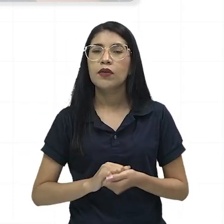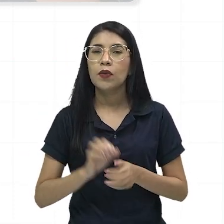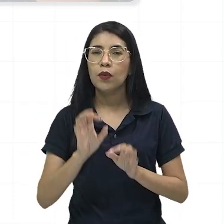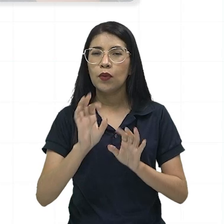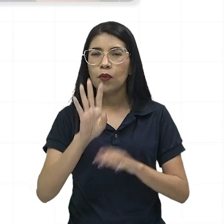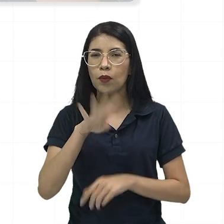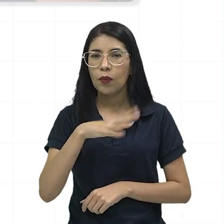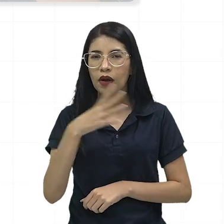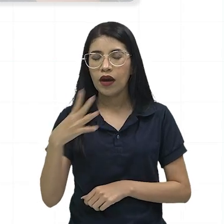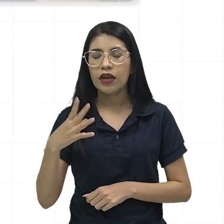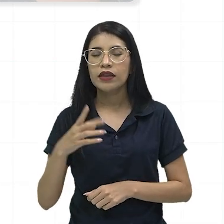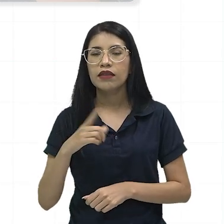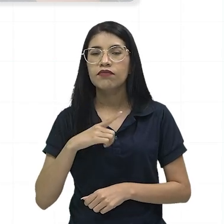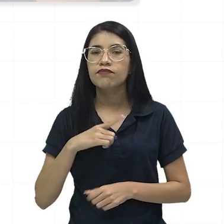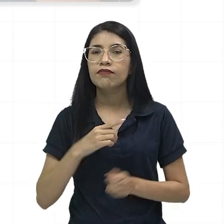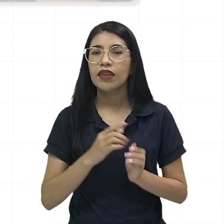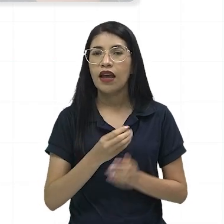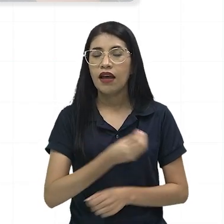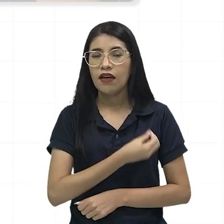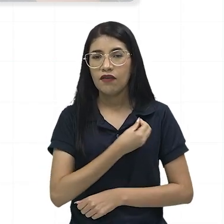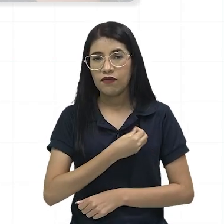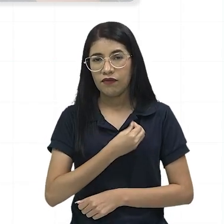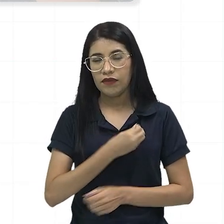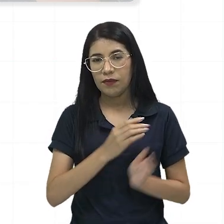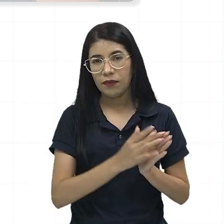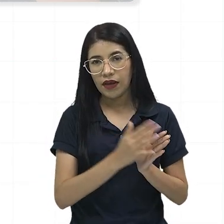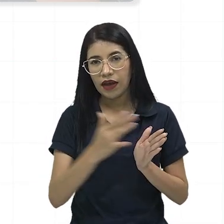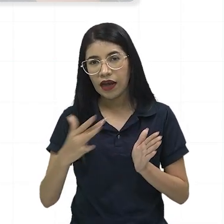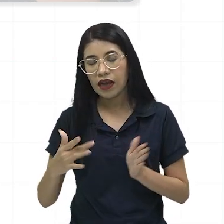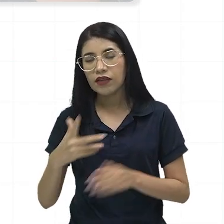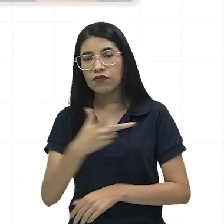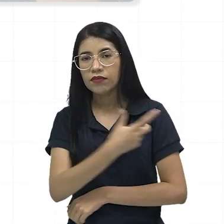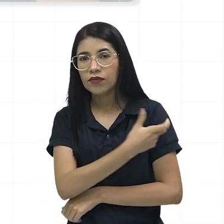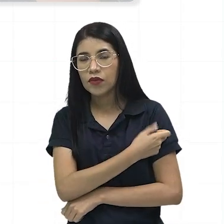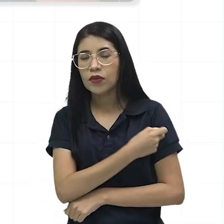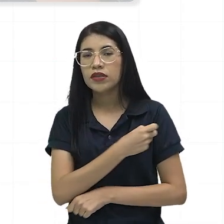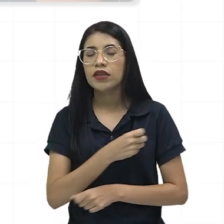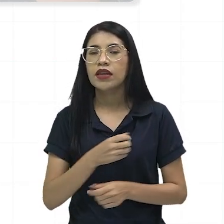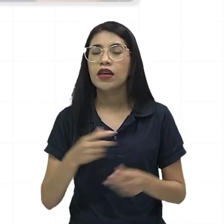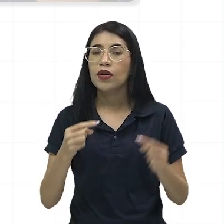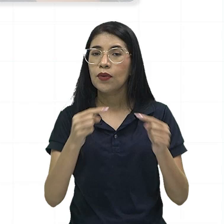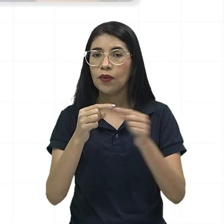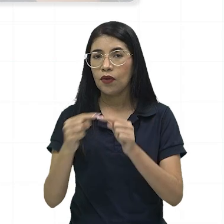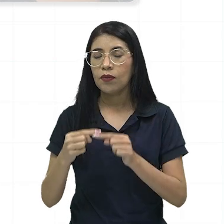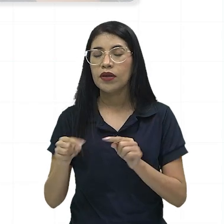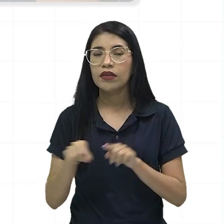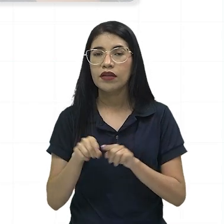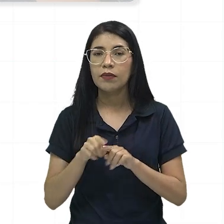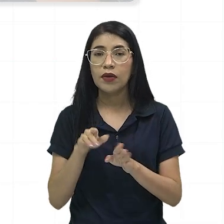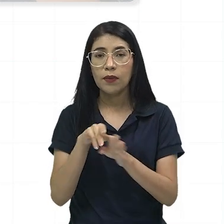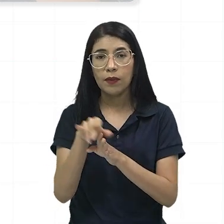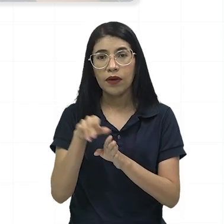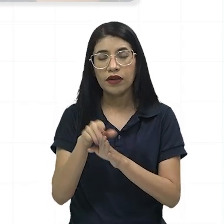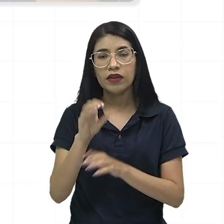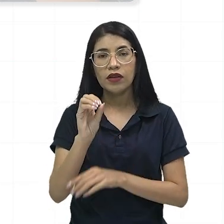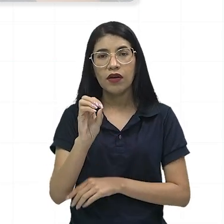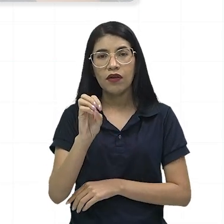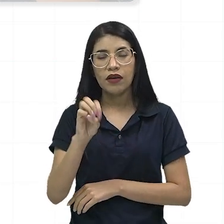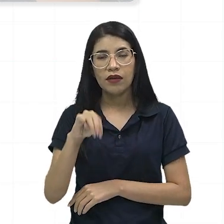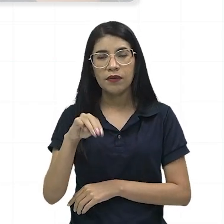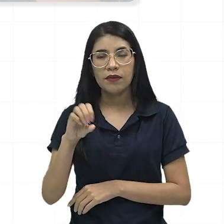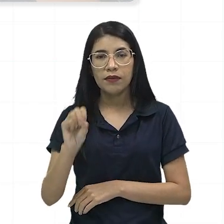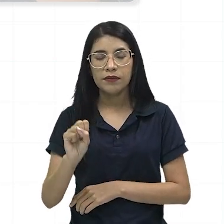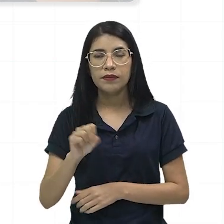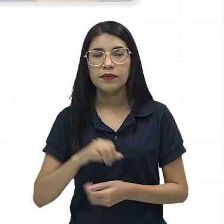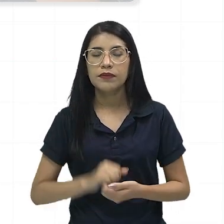de apenas uma dose durante toda a vida, medida que está de acordo com as recomendações da Organização Mundial de